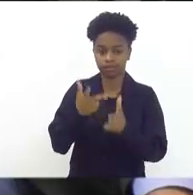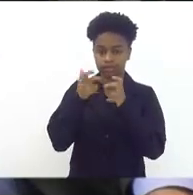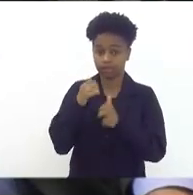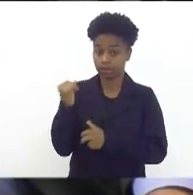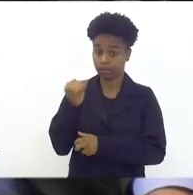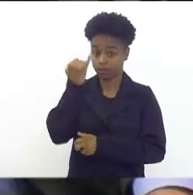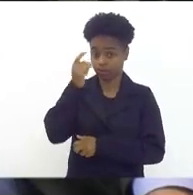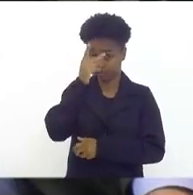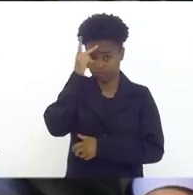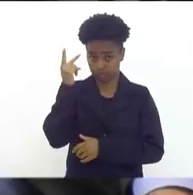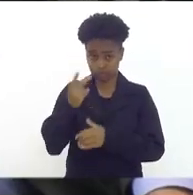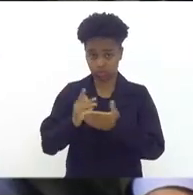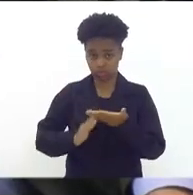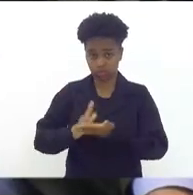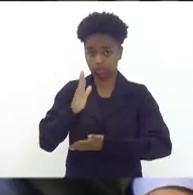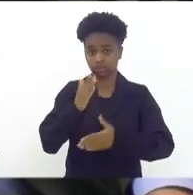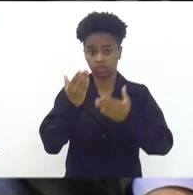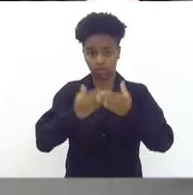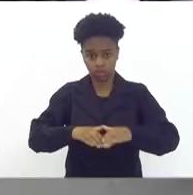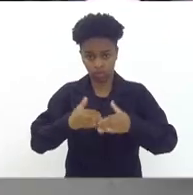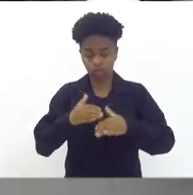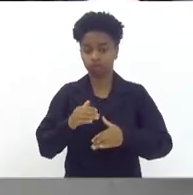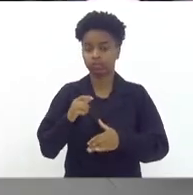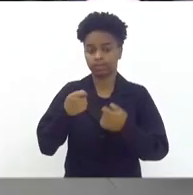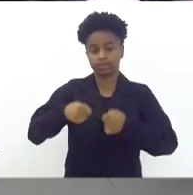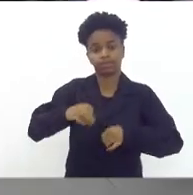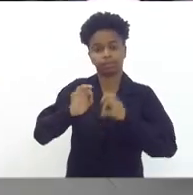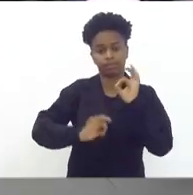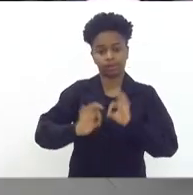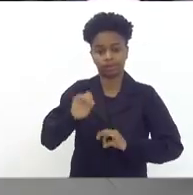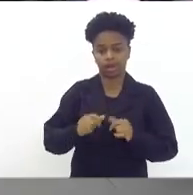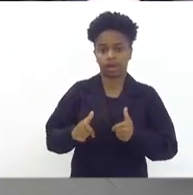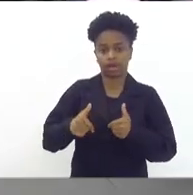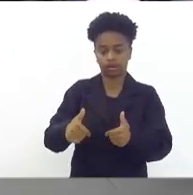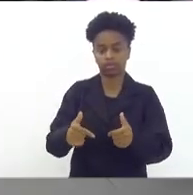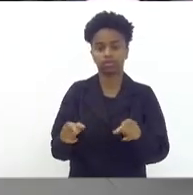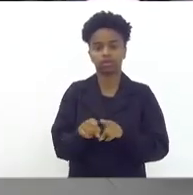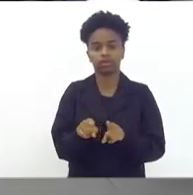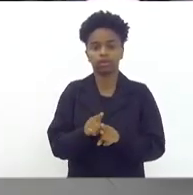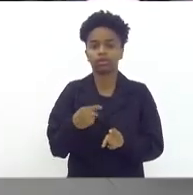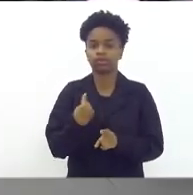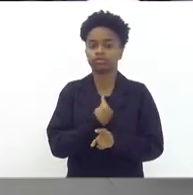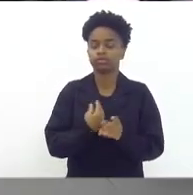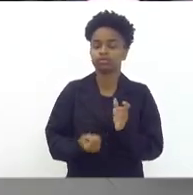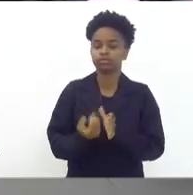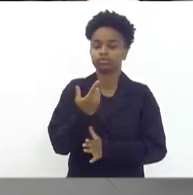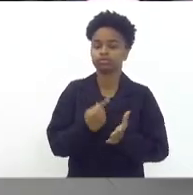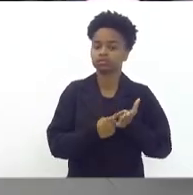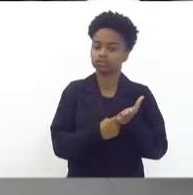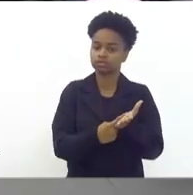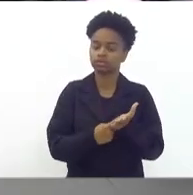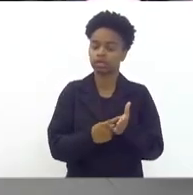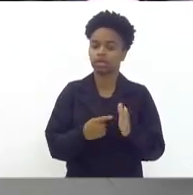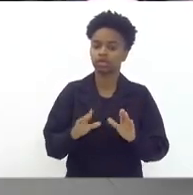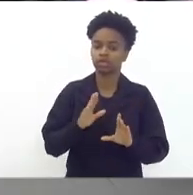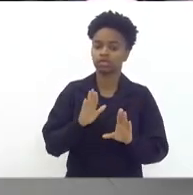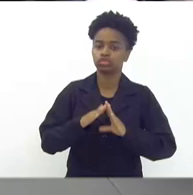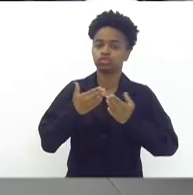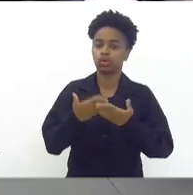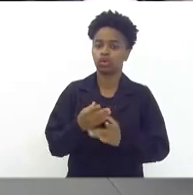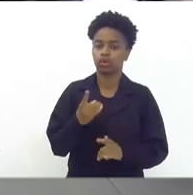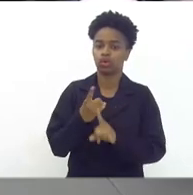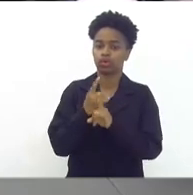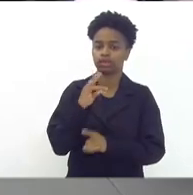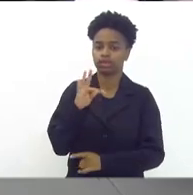estarem preparados para essa atuação e a gente fez também a gente firmou um convênio com uma escola de Contas do TSE para